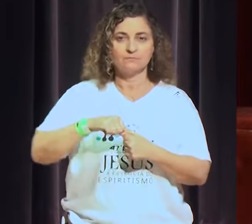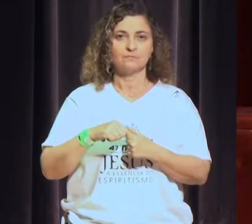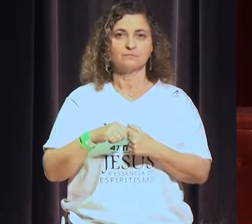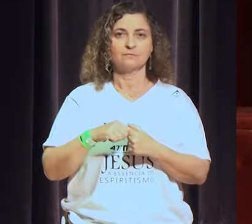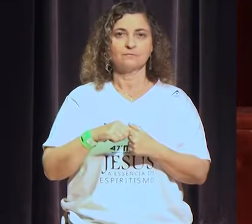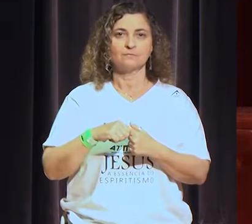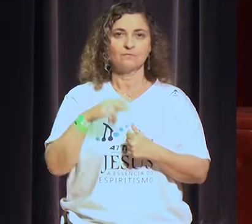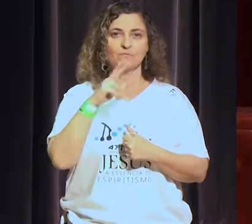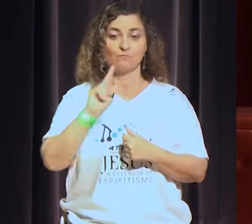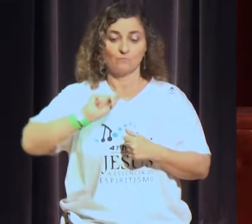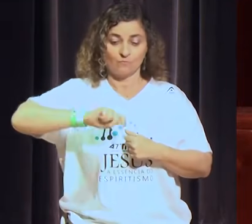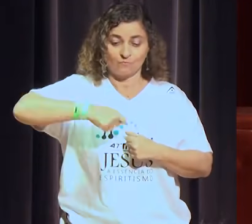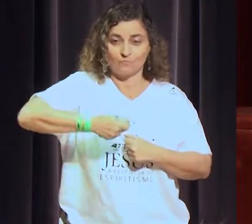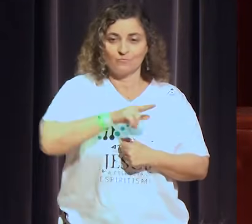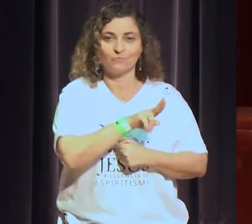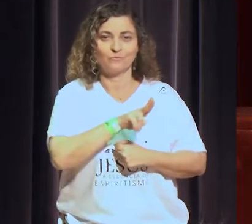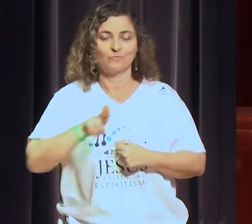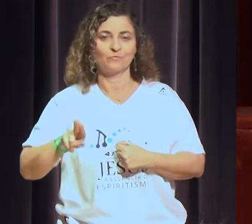Afrodite